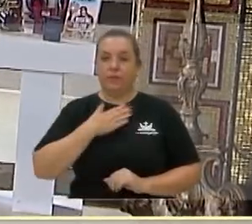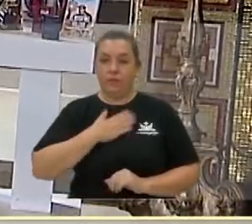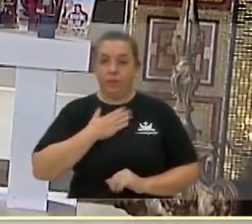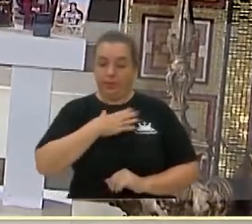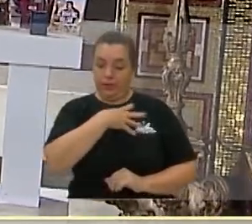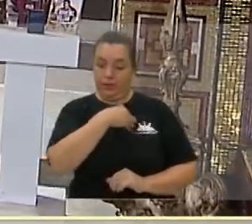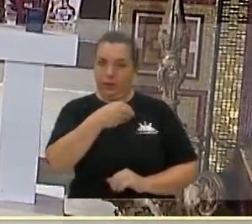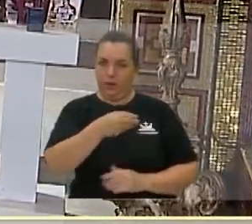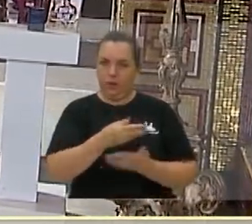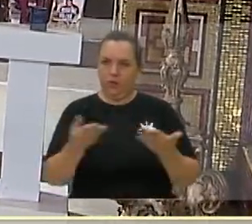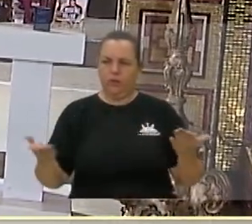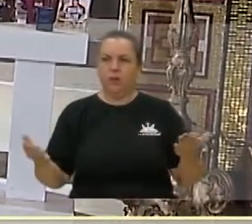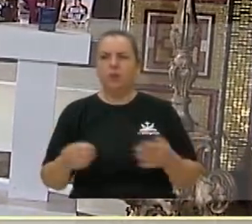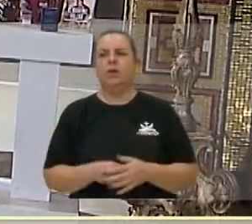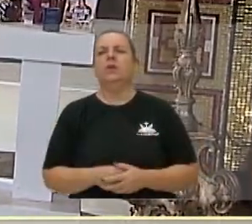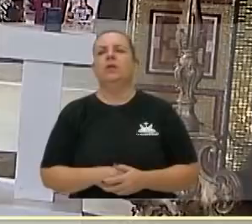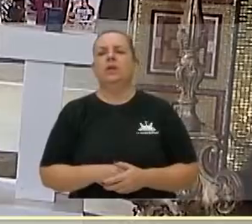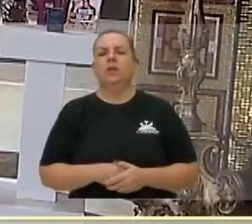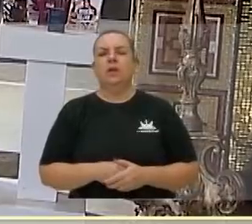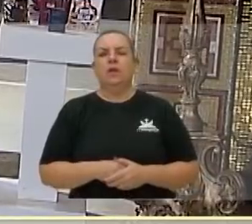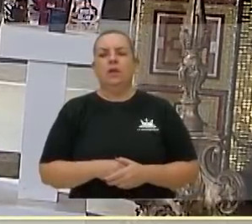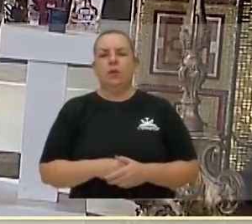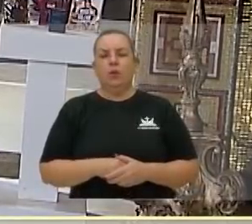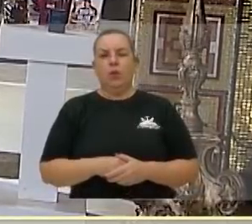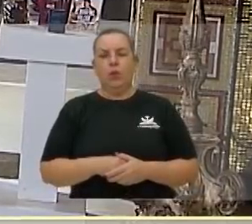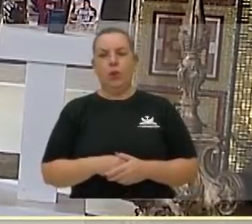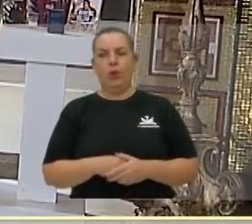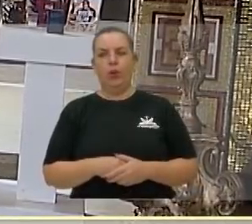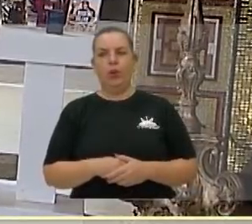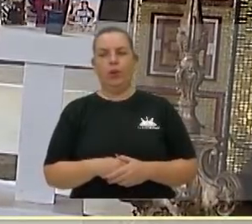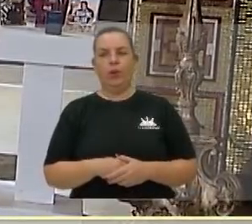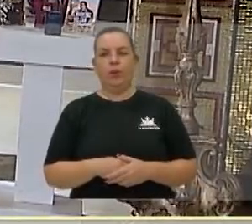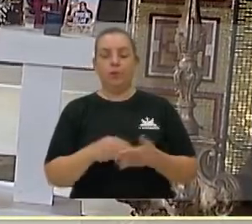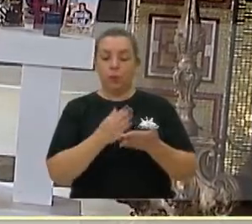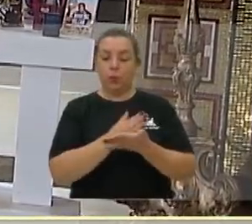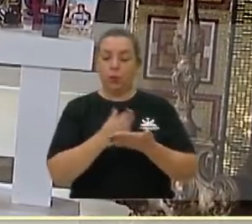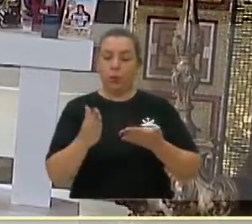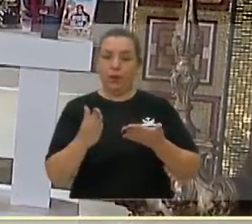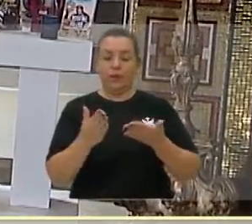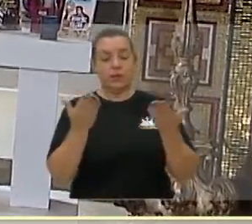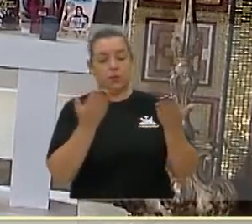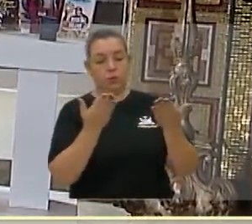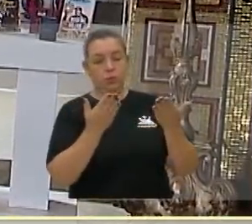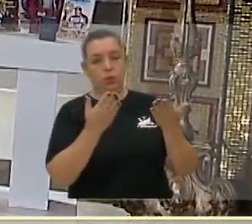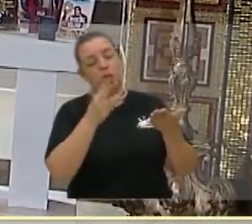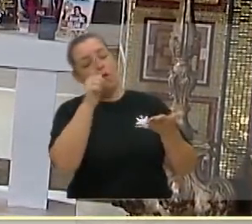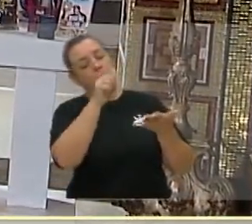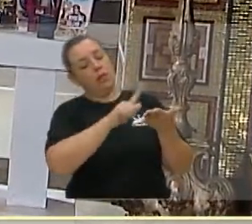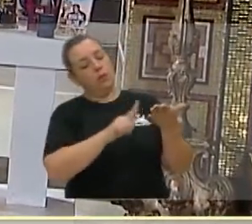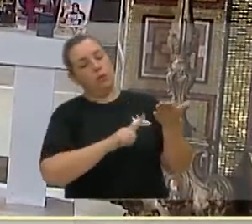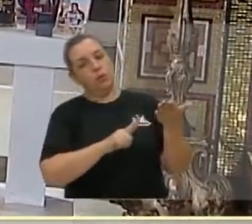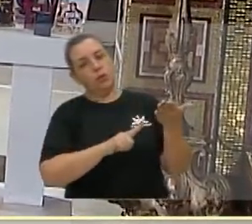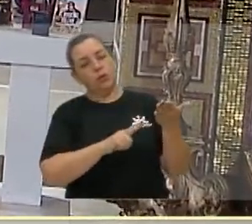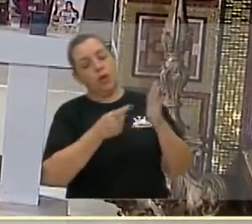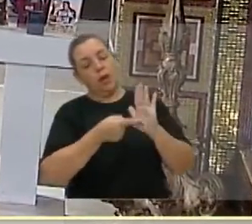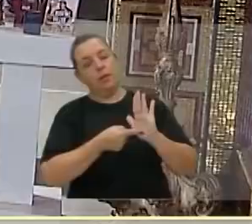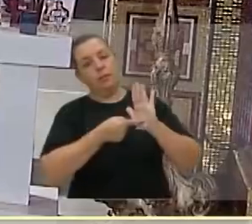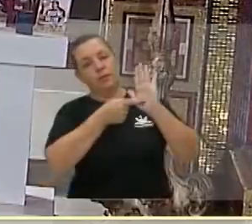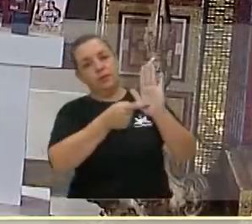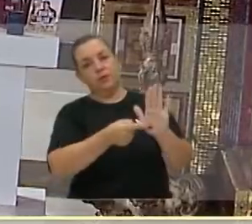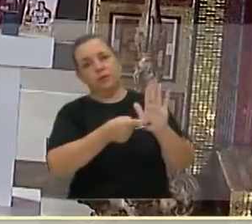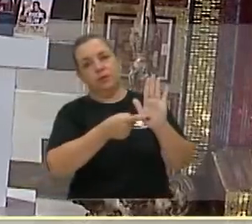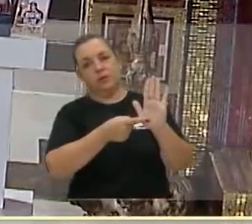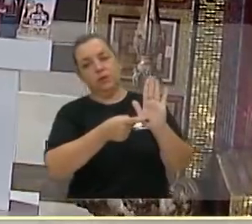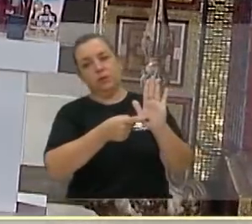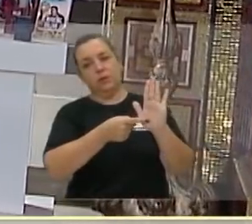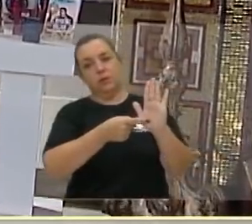começa no horizonte das nossas liturgias a manifestação